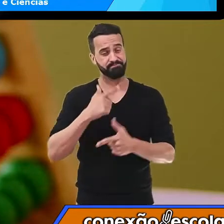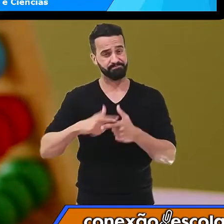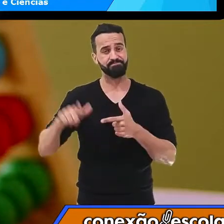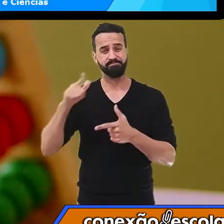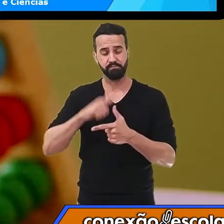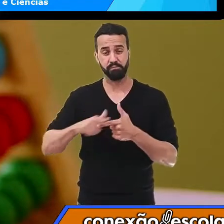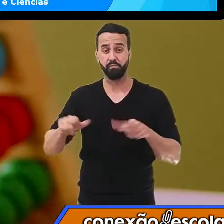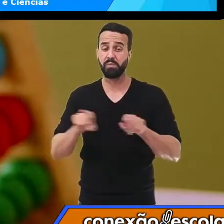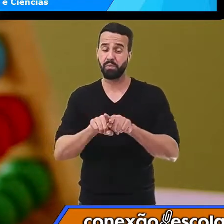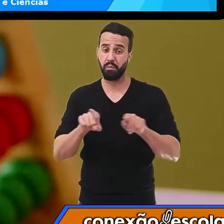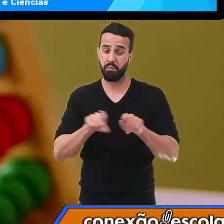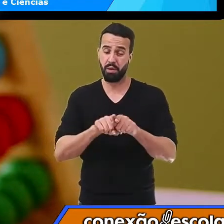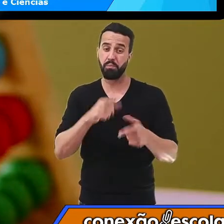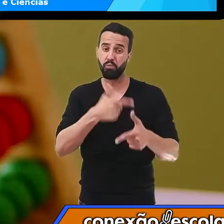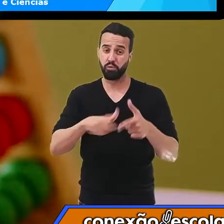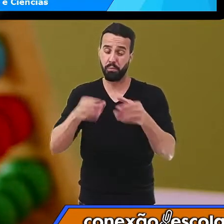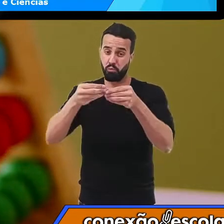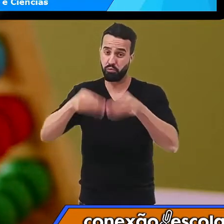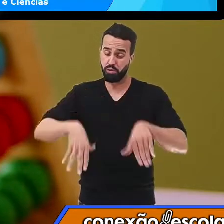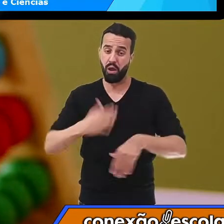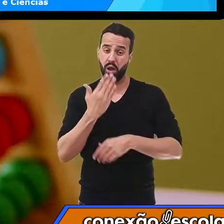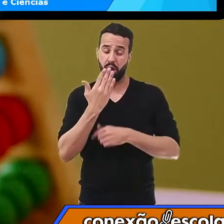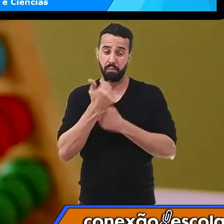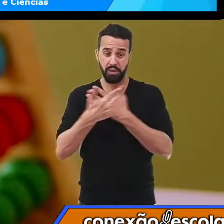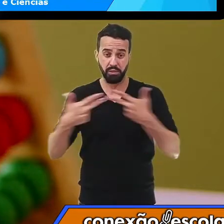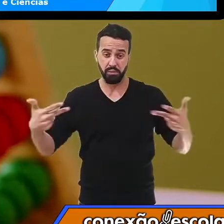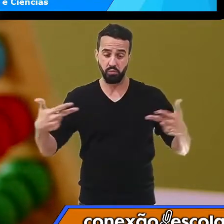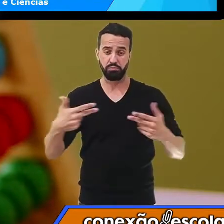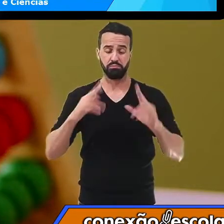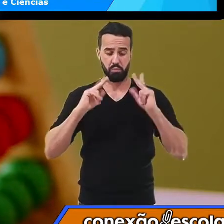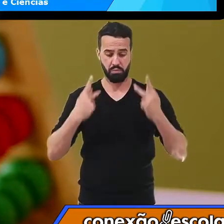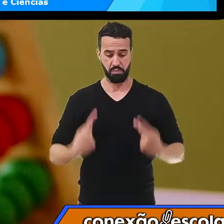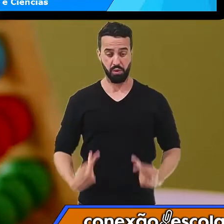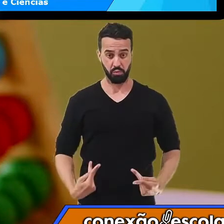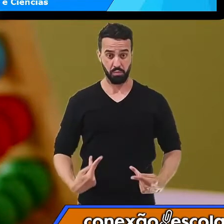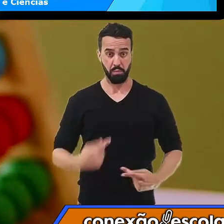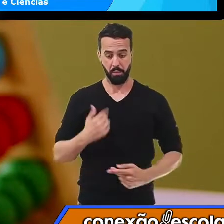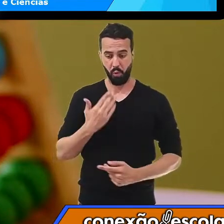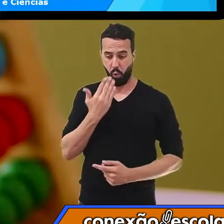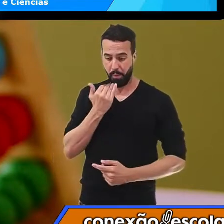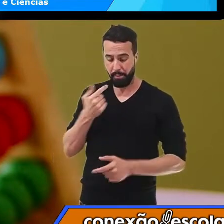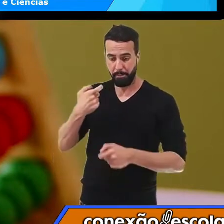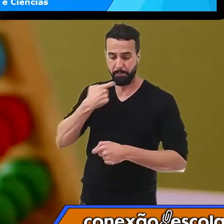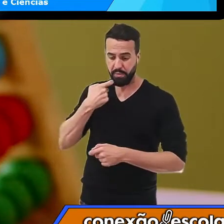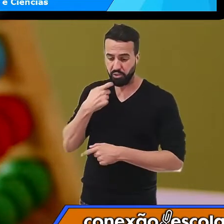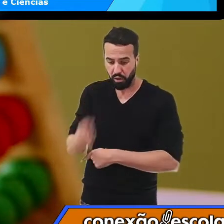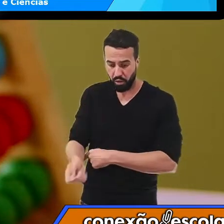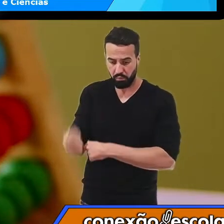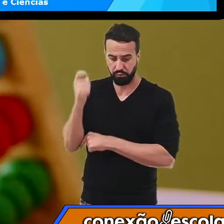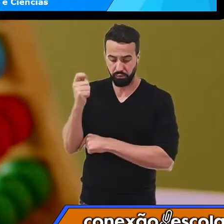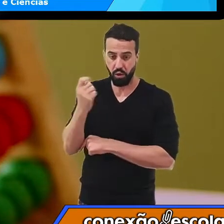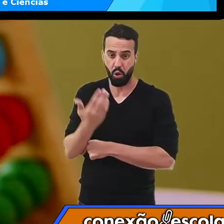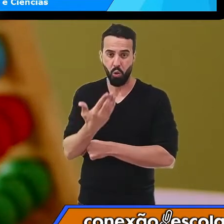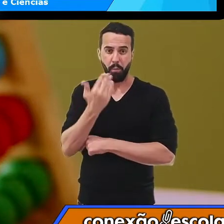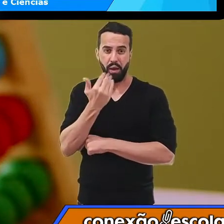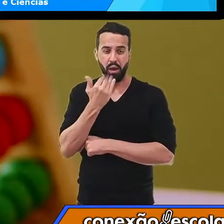alimentação humana, que pode consumir, por exemplo, um pescado que esteja